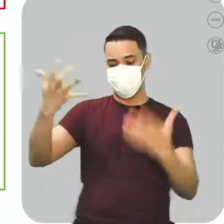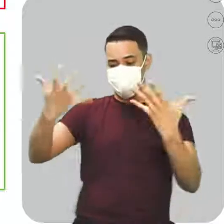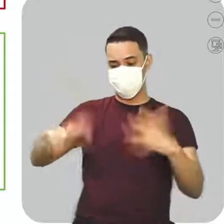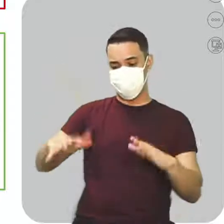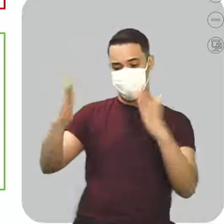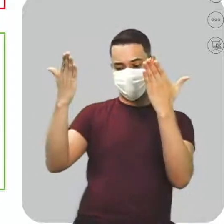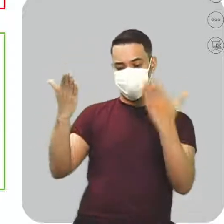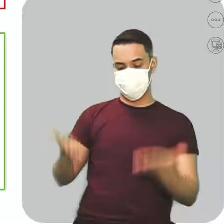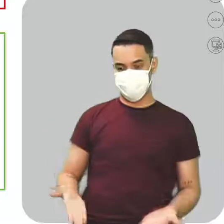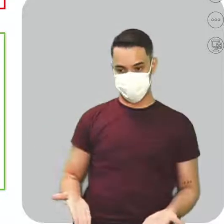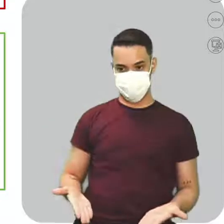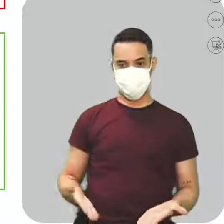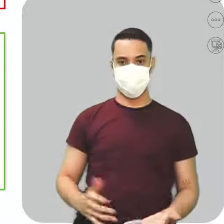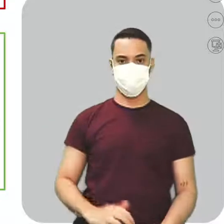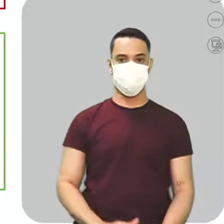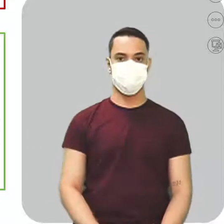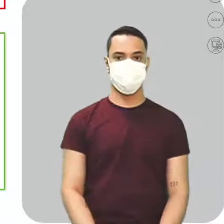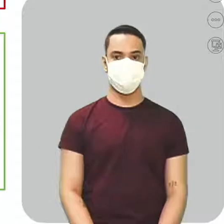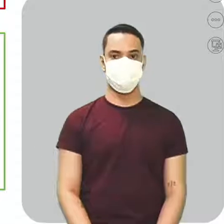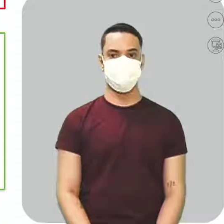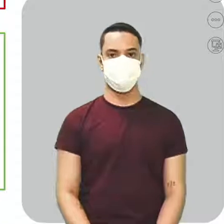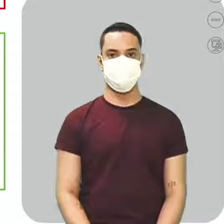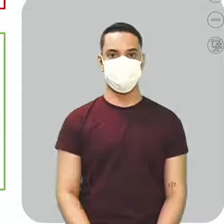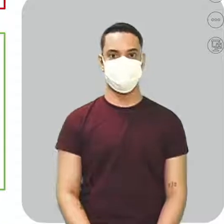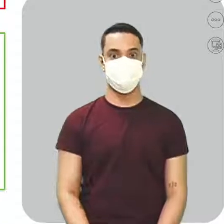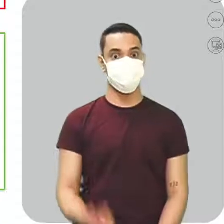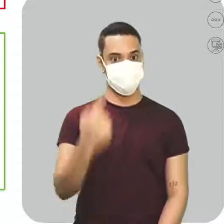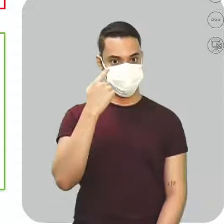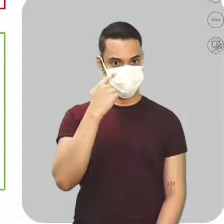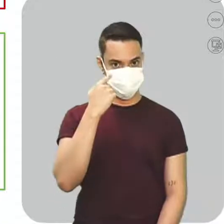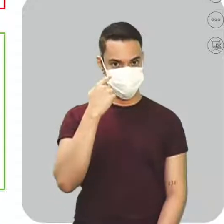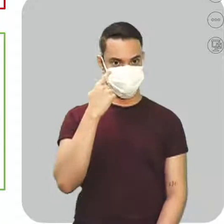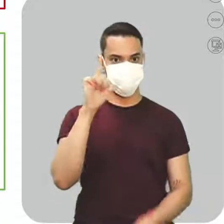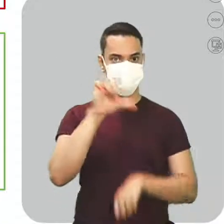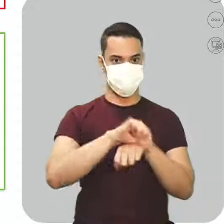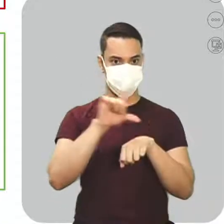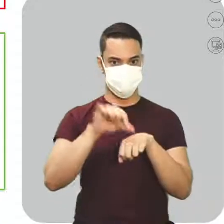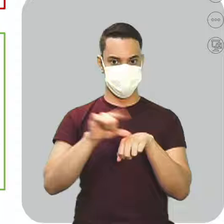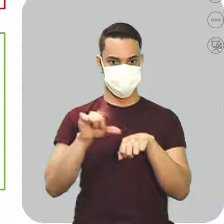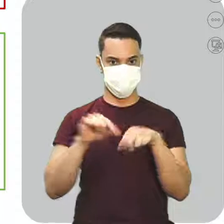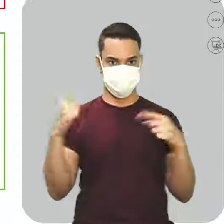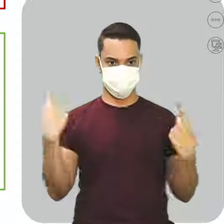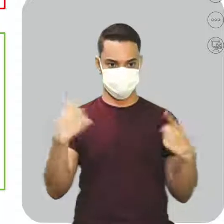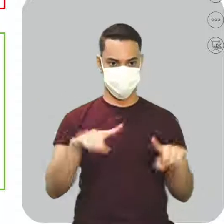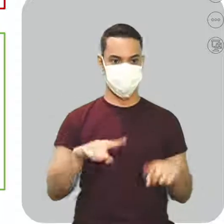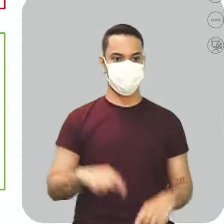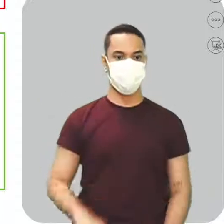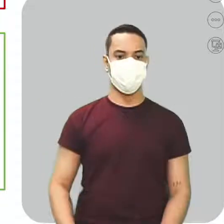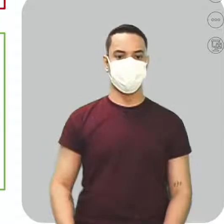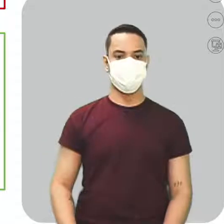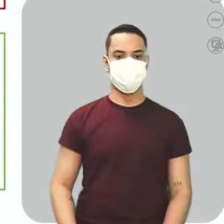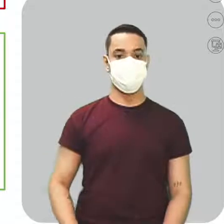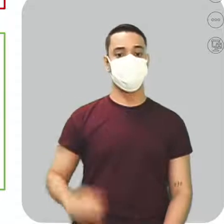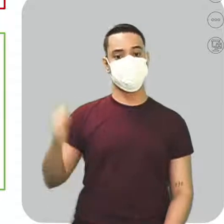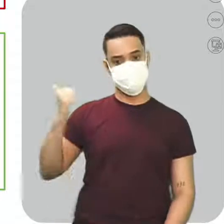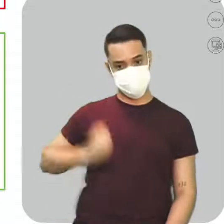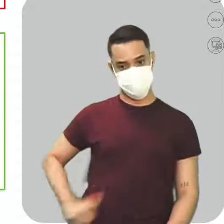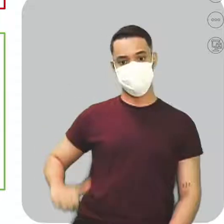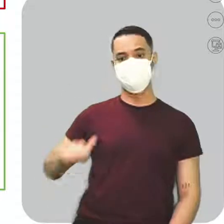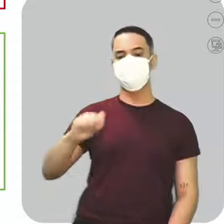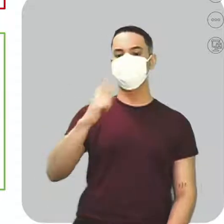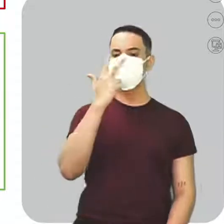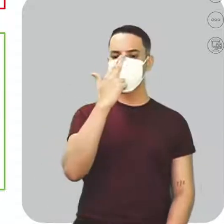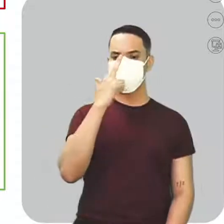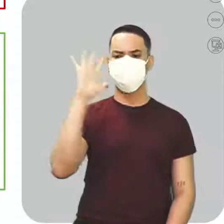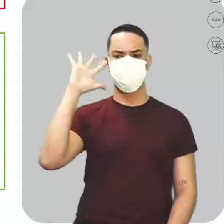não quiseram concebê-la. Olha o contra-argumento aqui, ó. O aborto realmente pode parecer uma solução